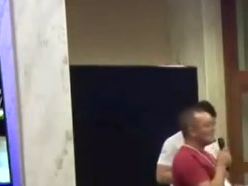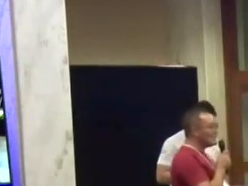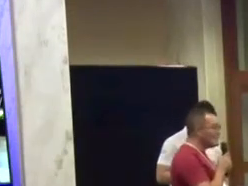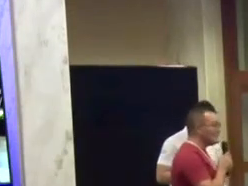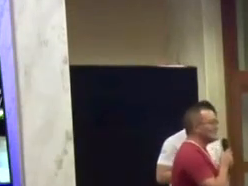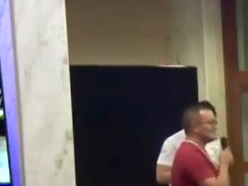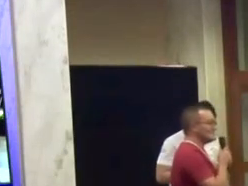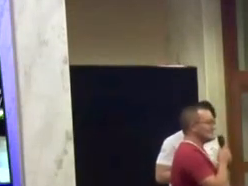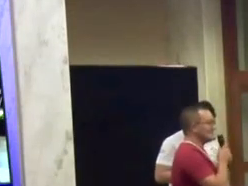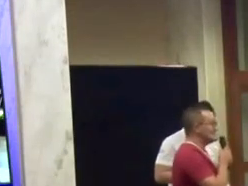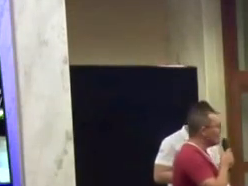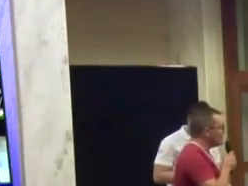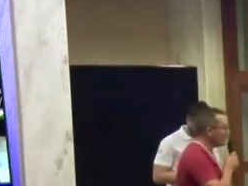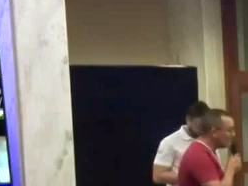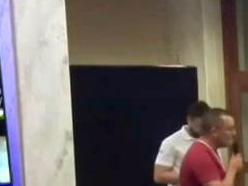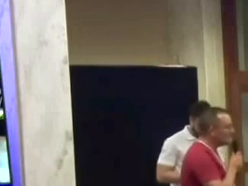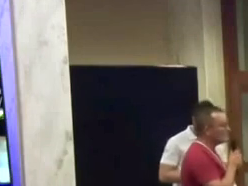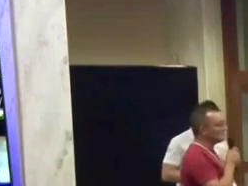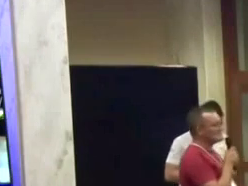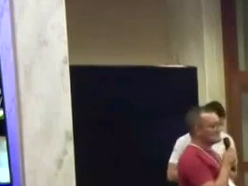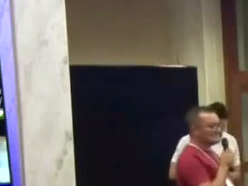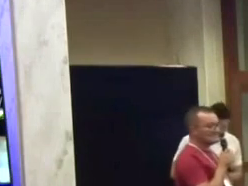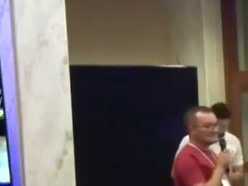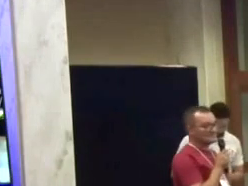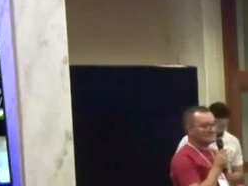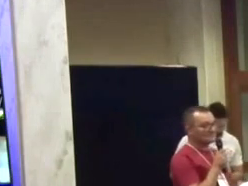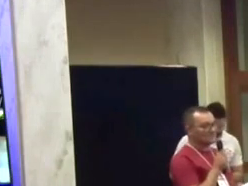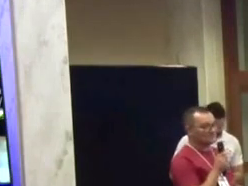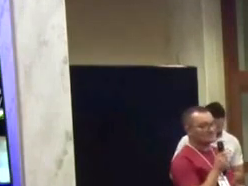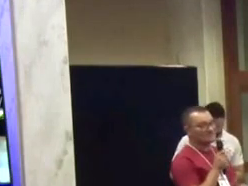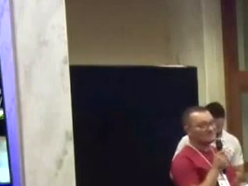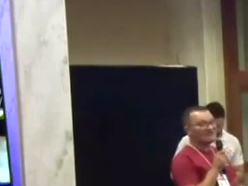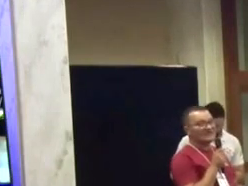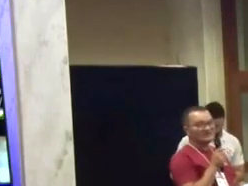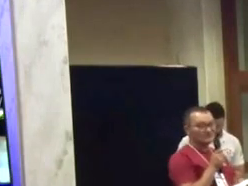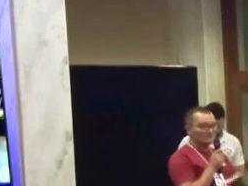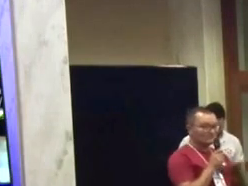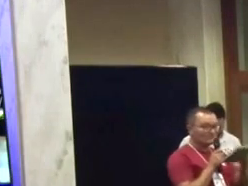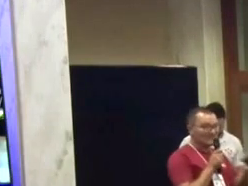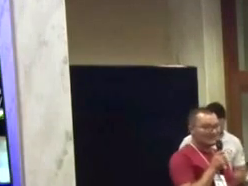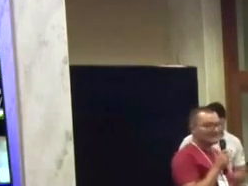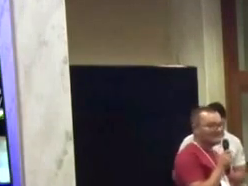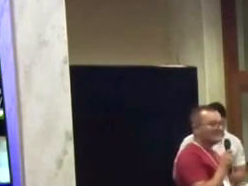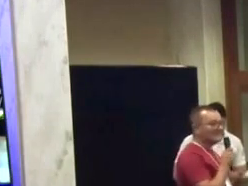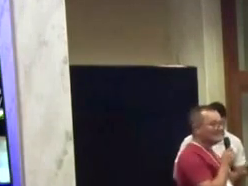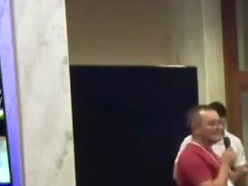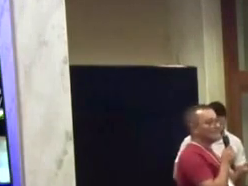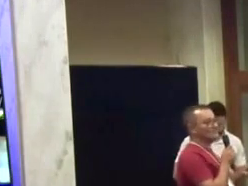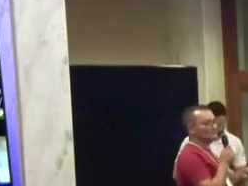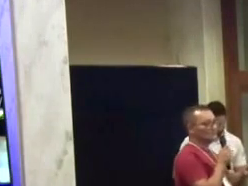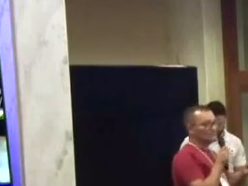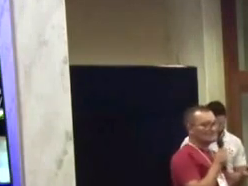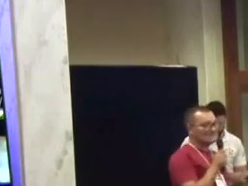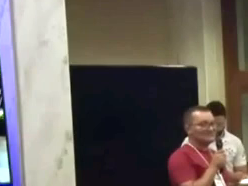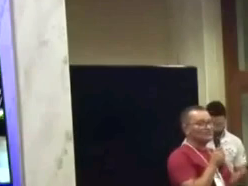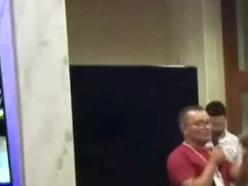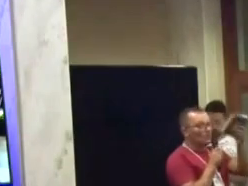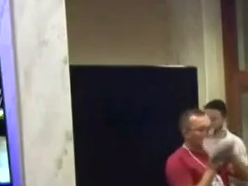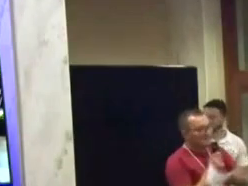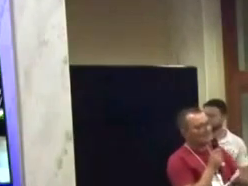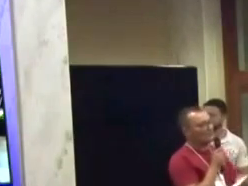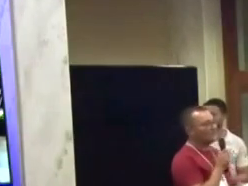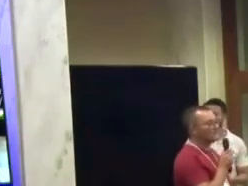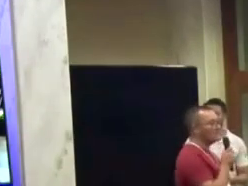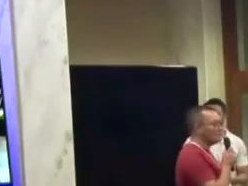que na maioria das vezes não vem, porque esses transportes são, todo mundo sabe aqui, quem é do ensino